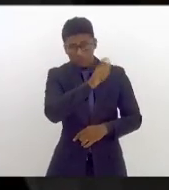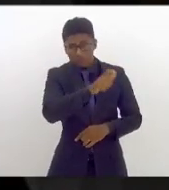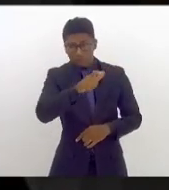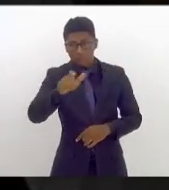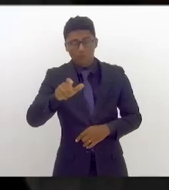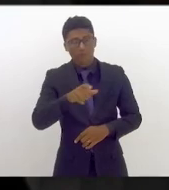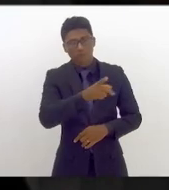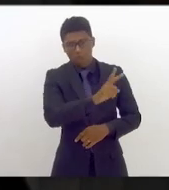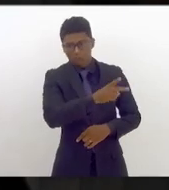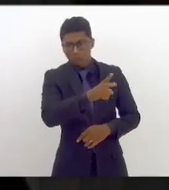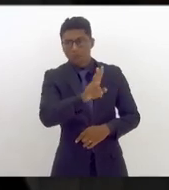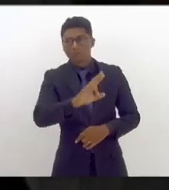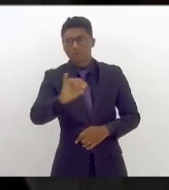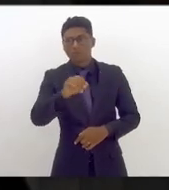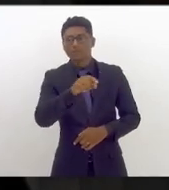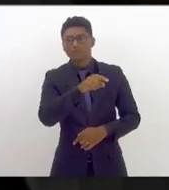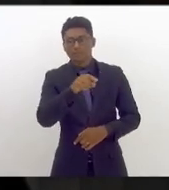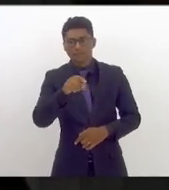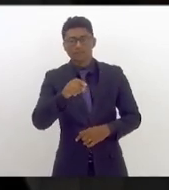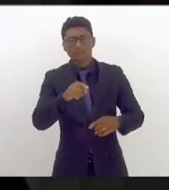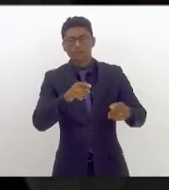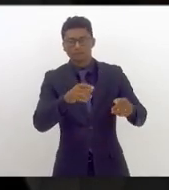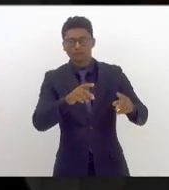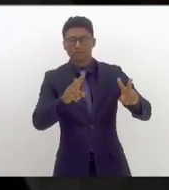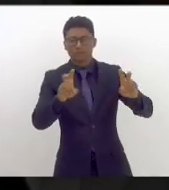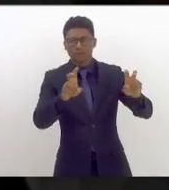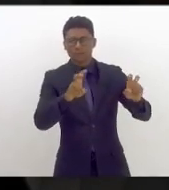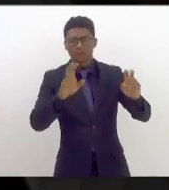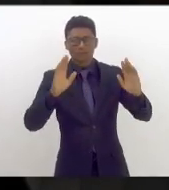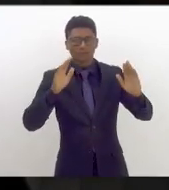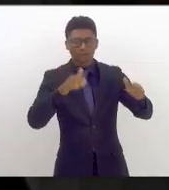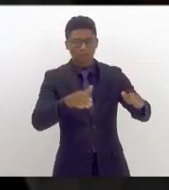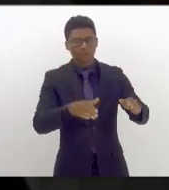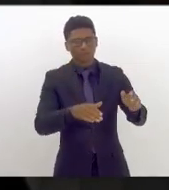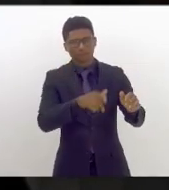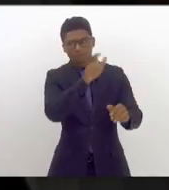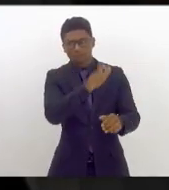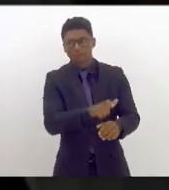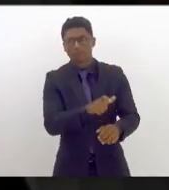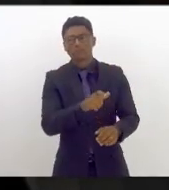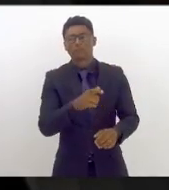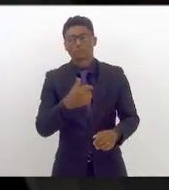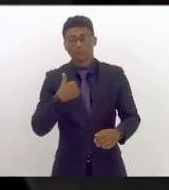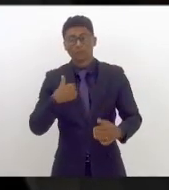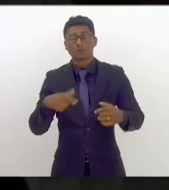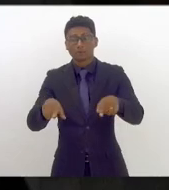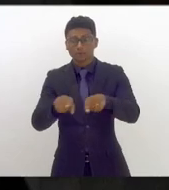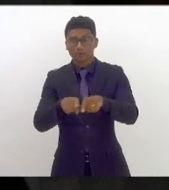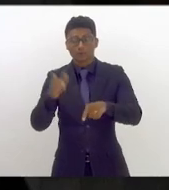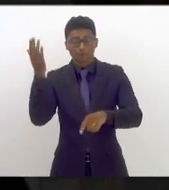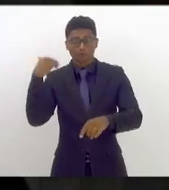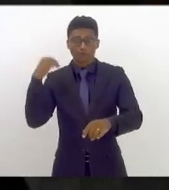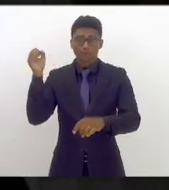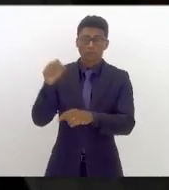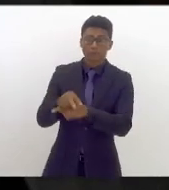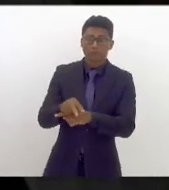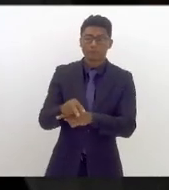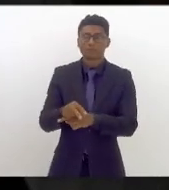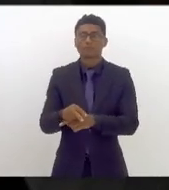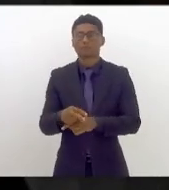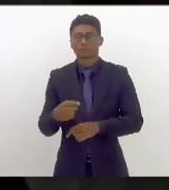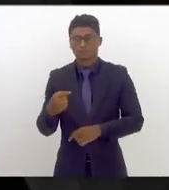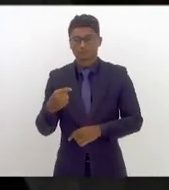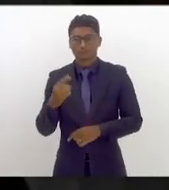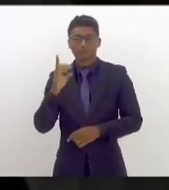manter viva essa chama, acesa essa chama. Vossa Excelência é um desses mandatos. Eu me lembro que eu mesmo, quando cheguei aqui, Marta, peguei esse bastão